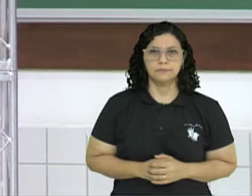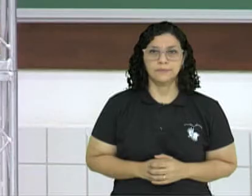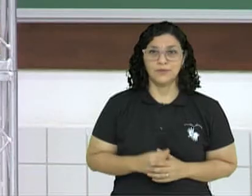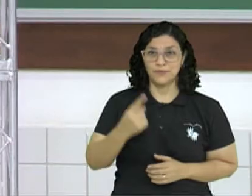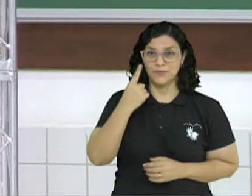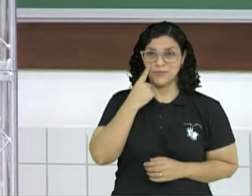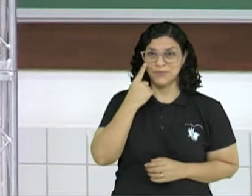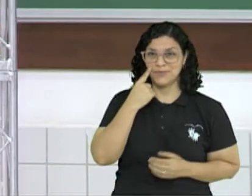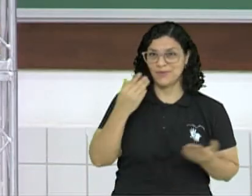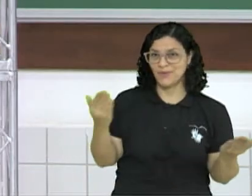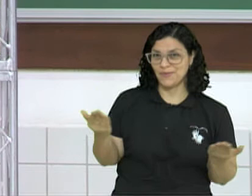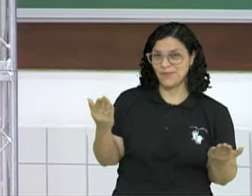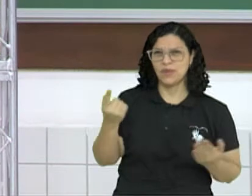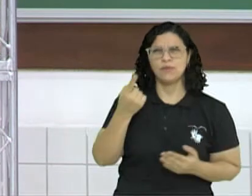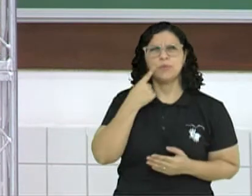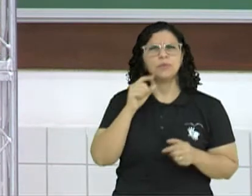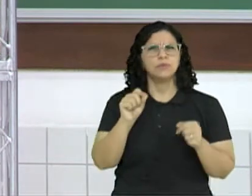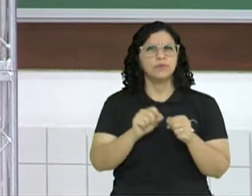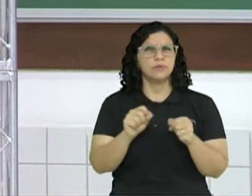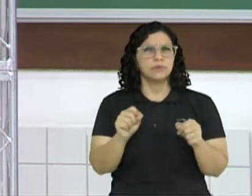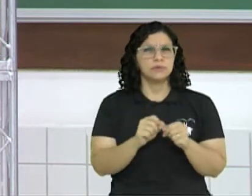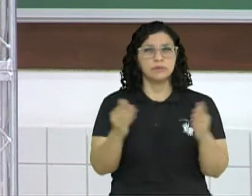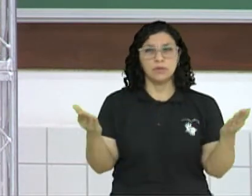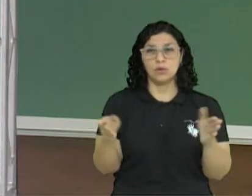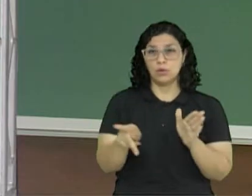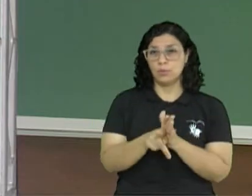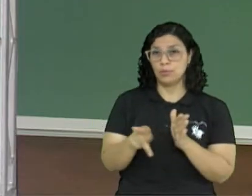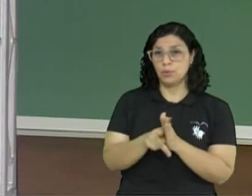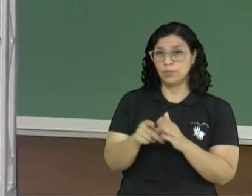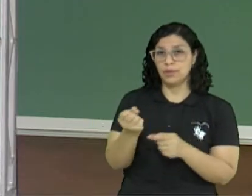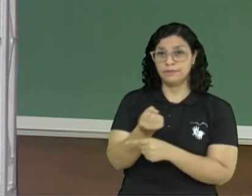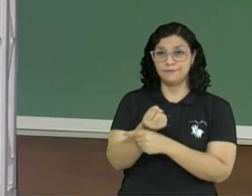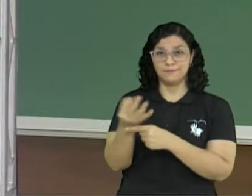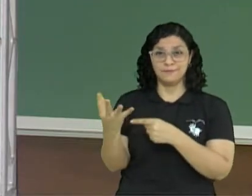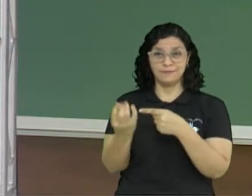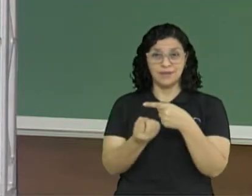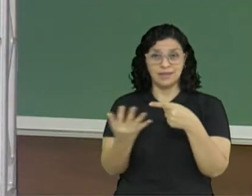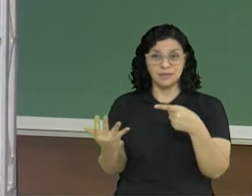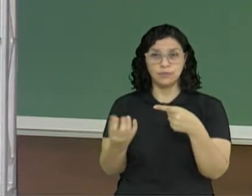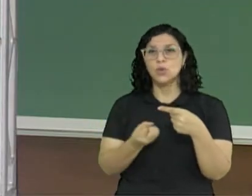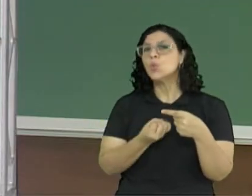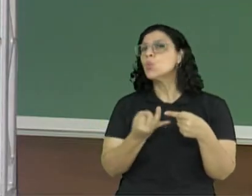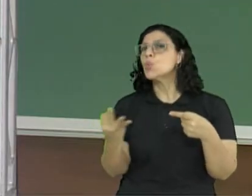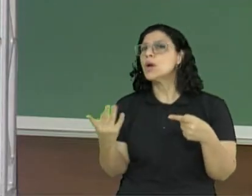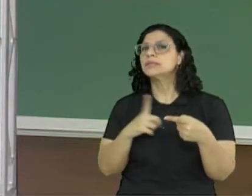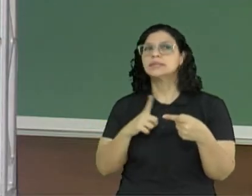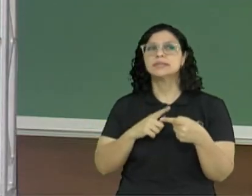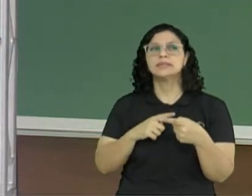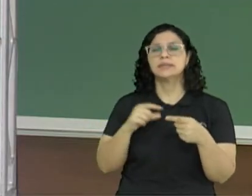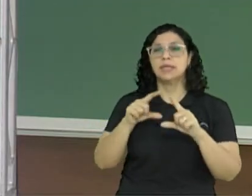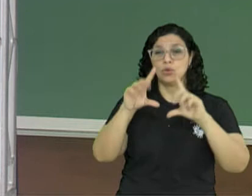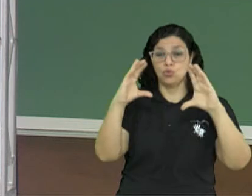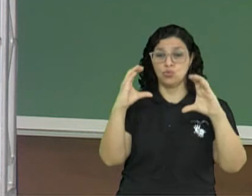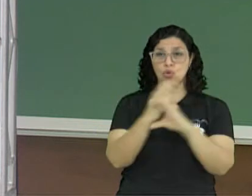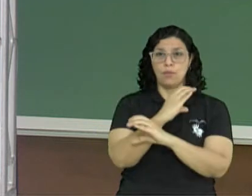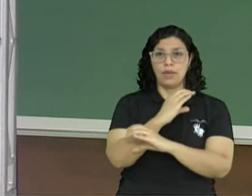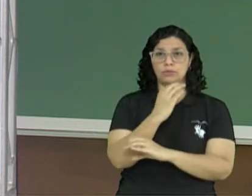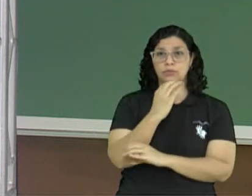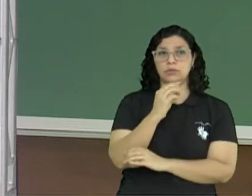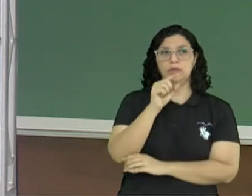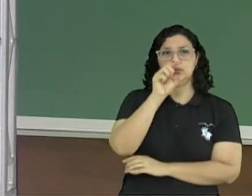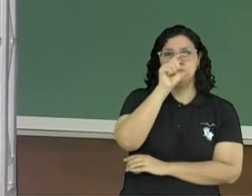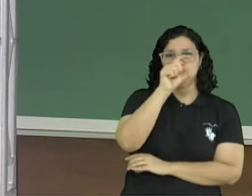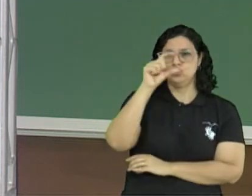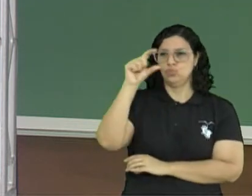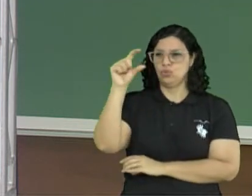Vamos lá? Vamos fazer aqui então. Representação fracionária. Quantas partes está dividido aqui o meu inteiro? Ó,